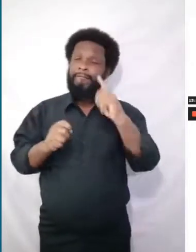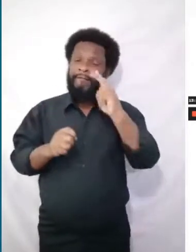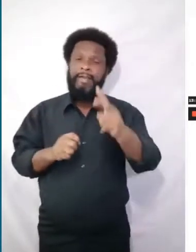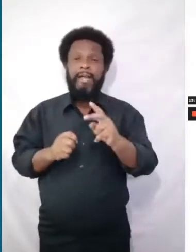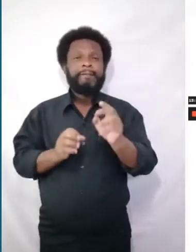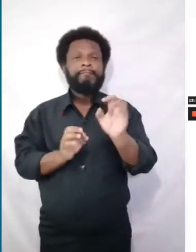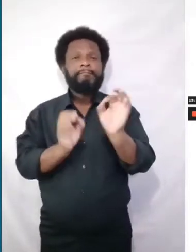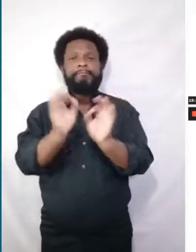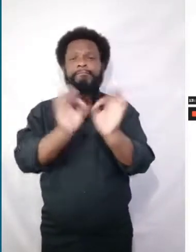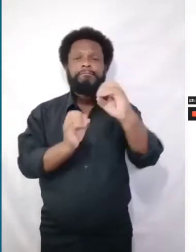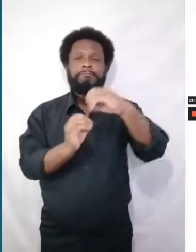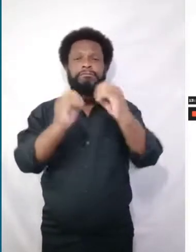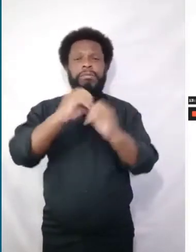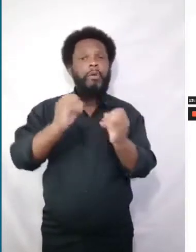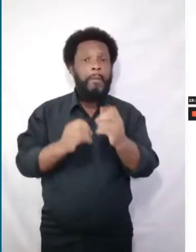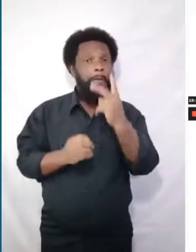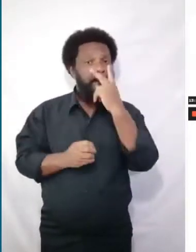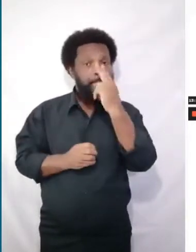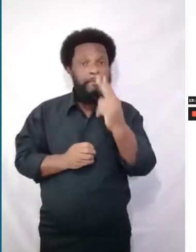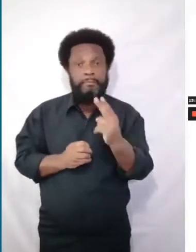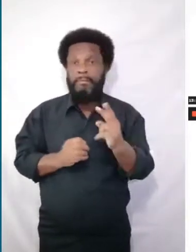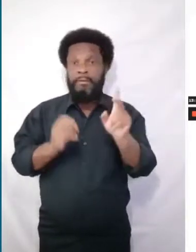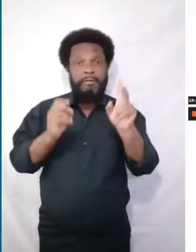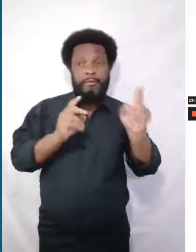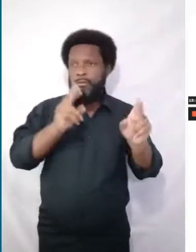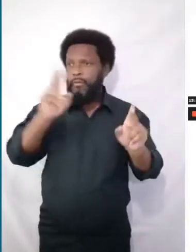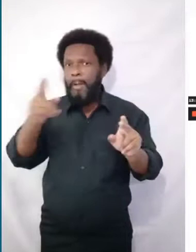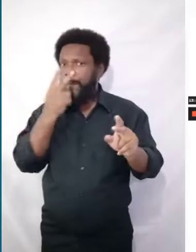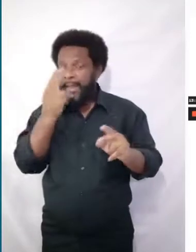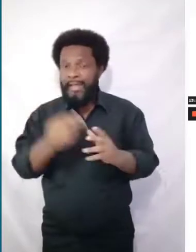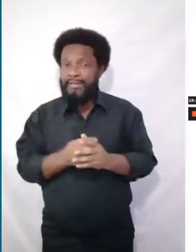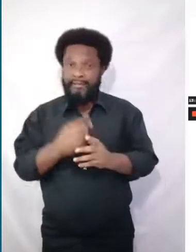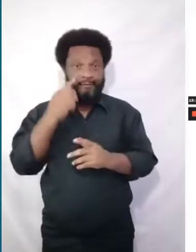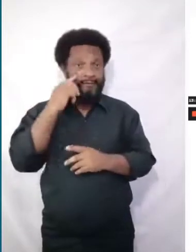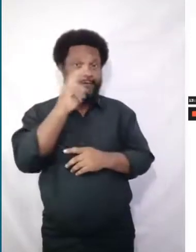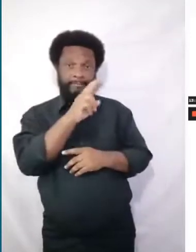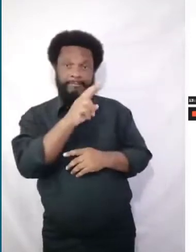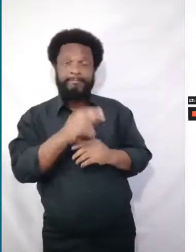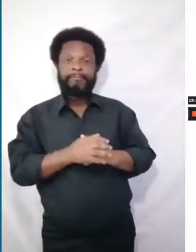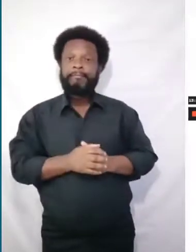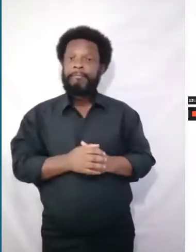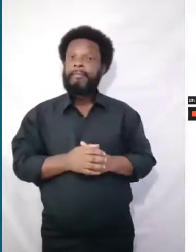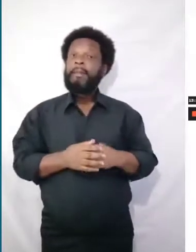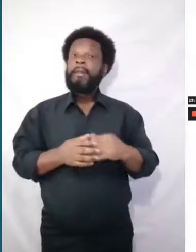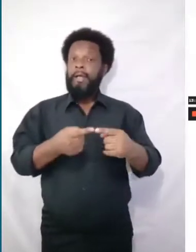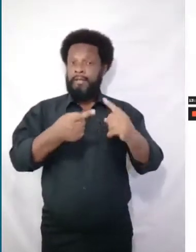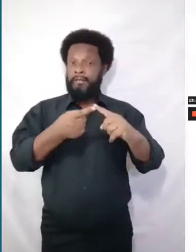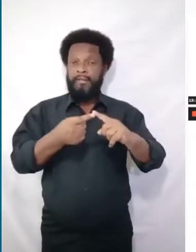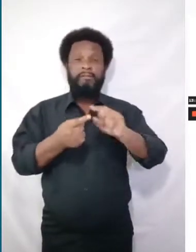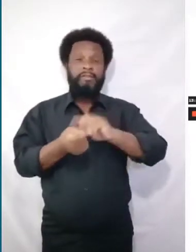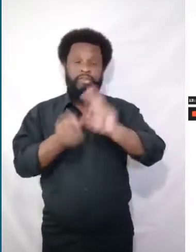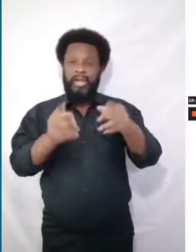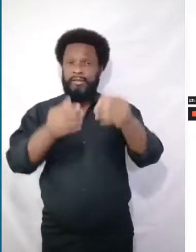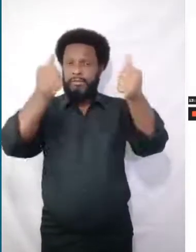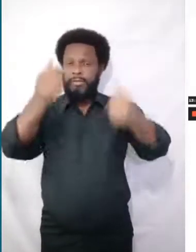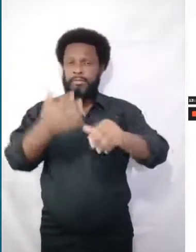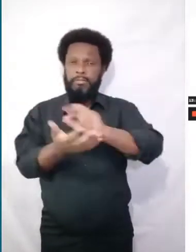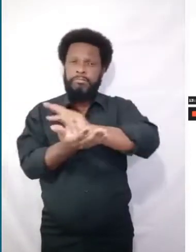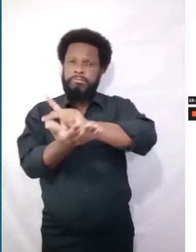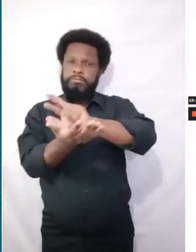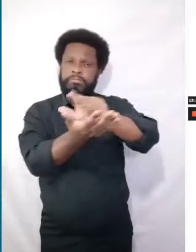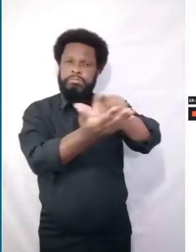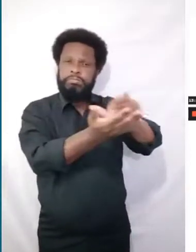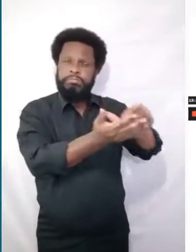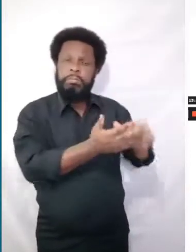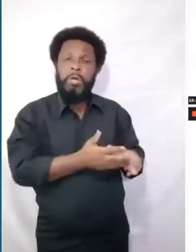gente consegue estimar a geometria por semelhança através dessas geometrias, dessas moléculas que a gente está vendo. Então, a